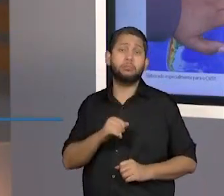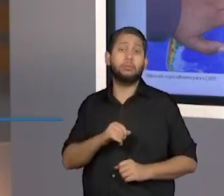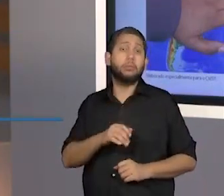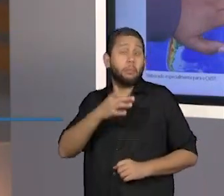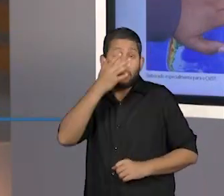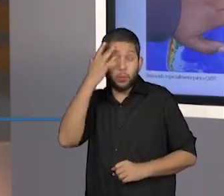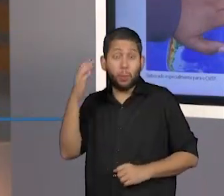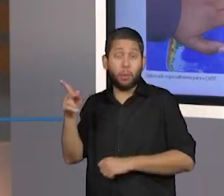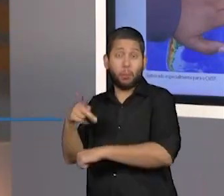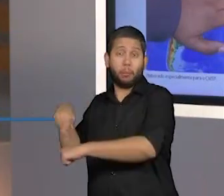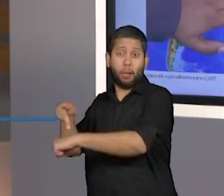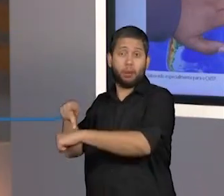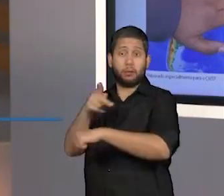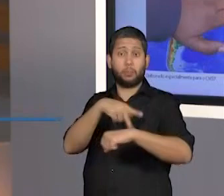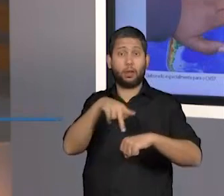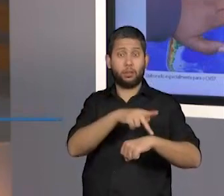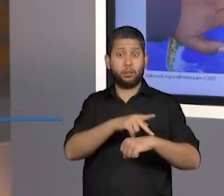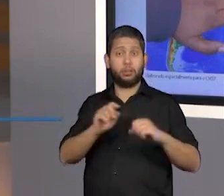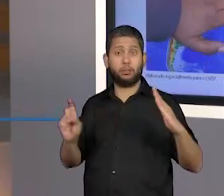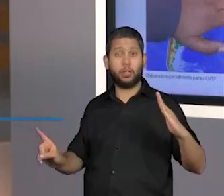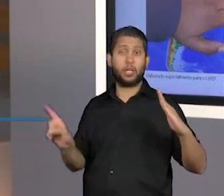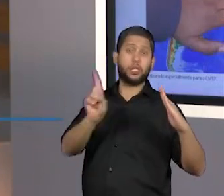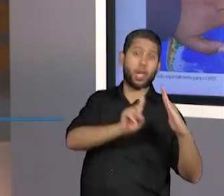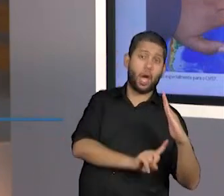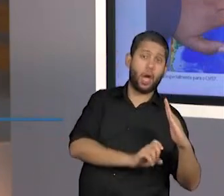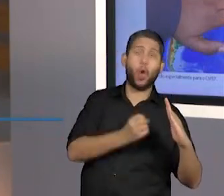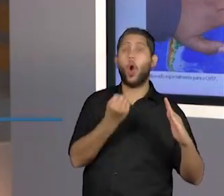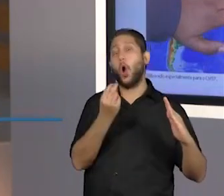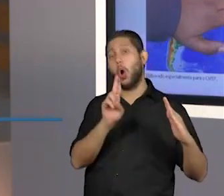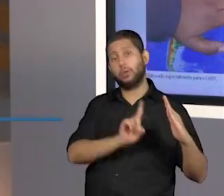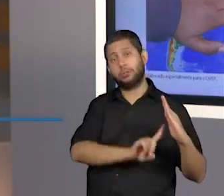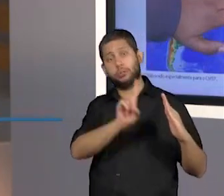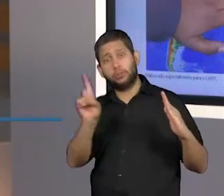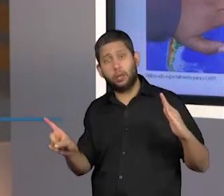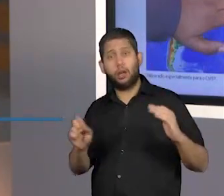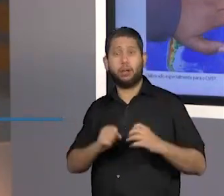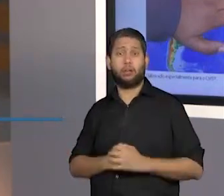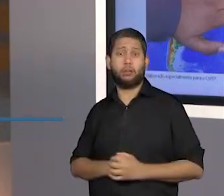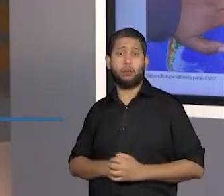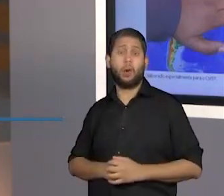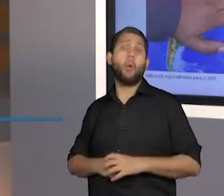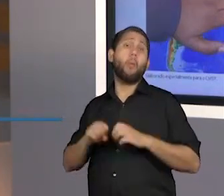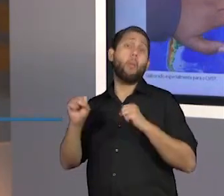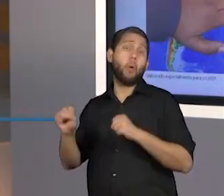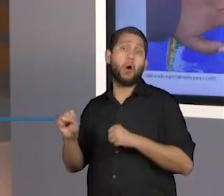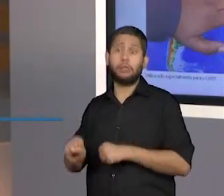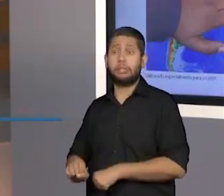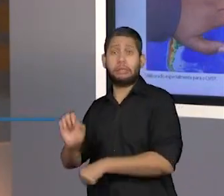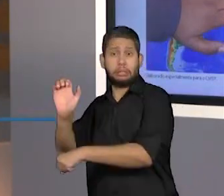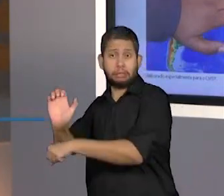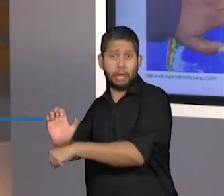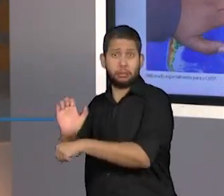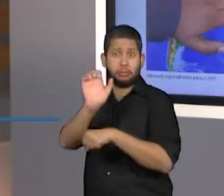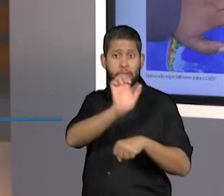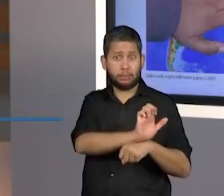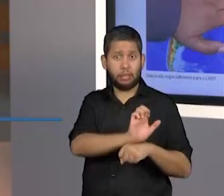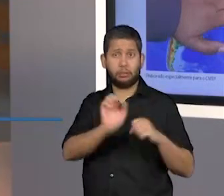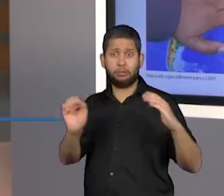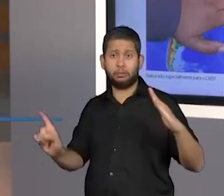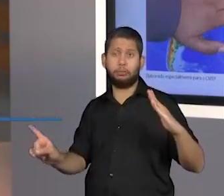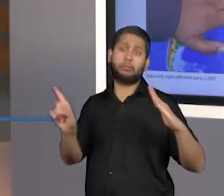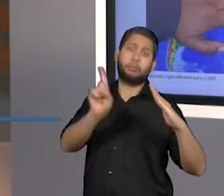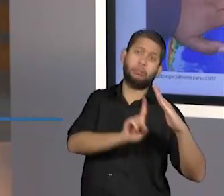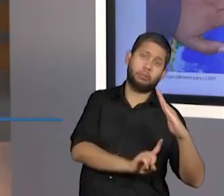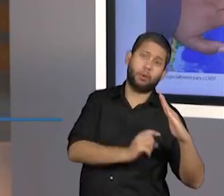em estados. Então, esse movimento de uma pessoa ou um grupo sai de um lugar e vai para